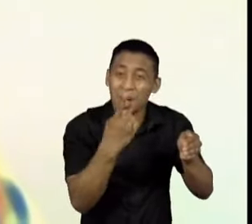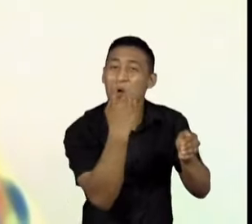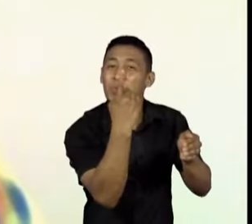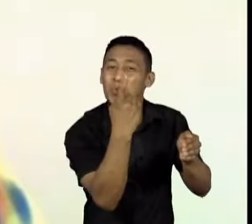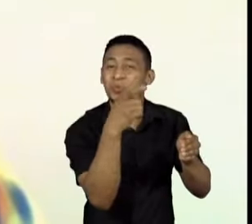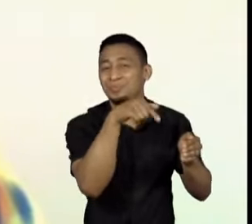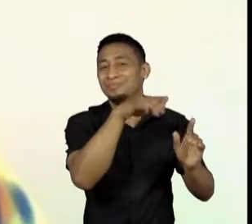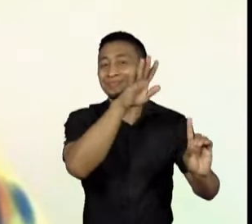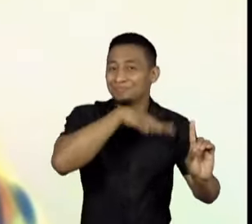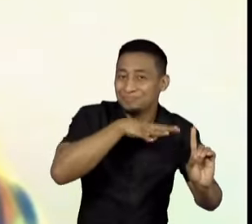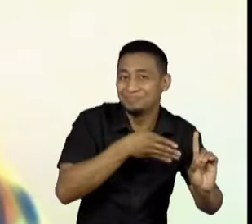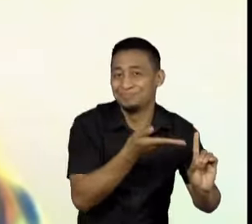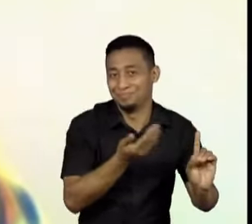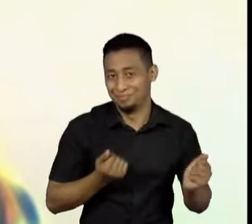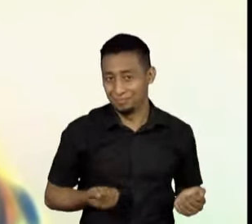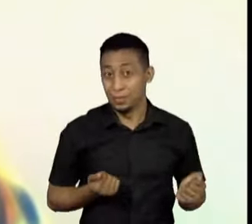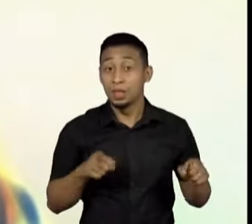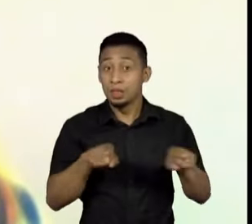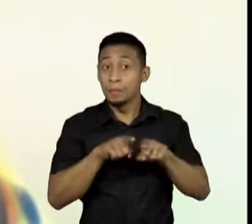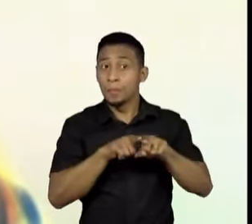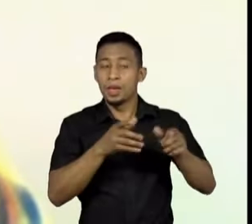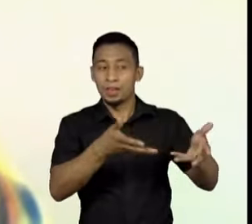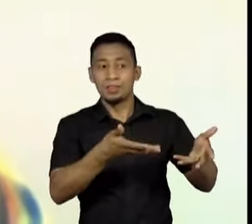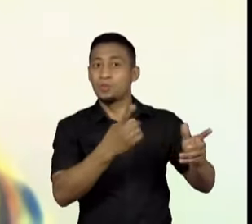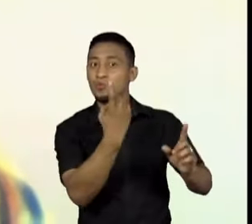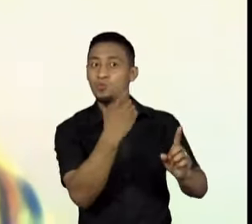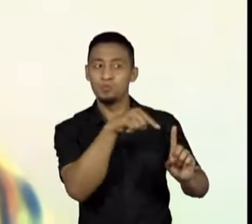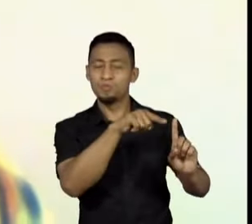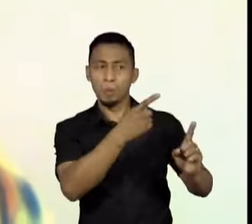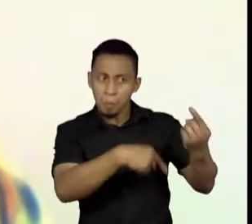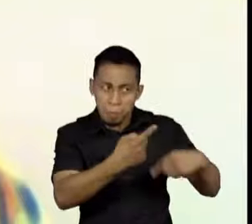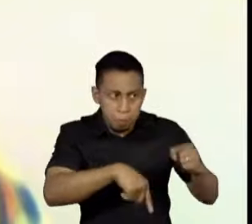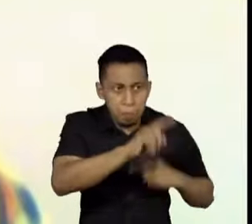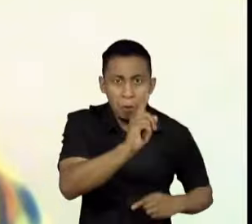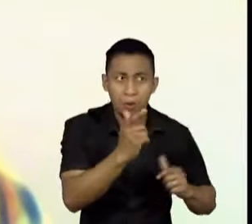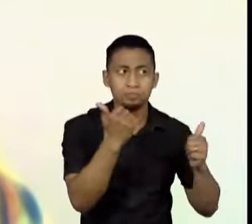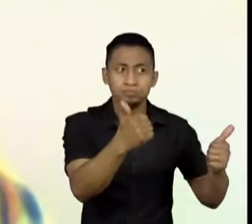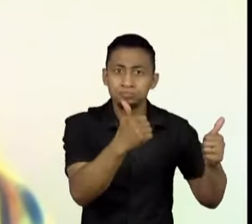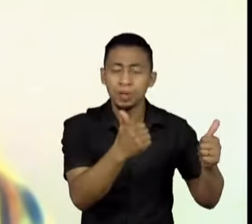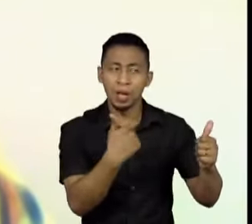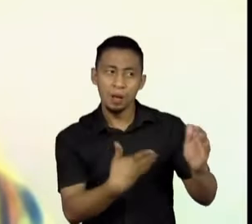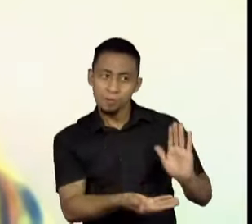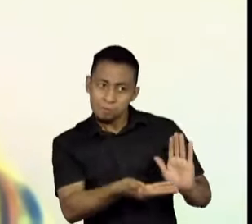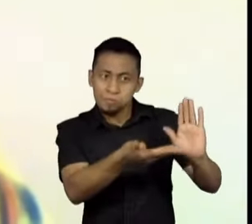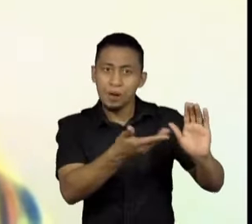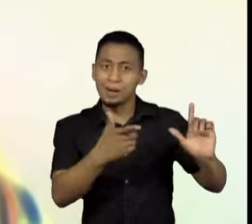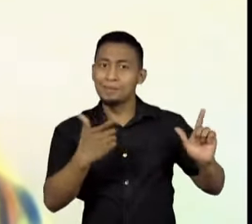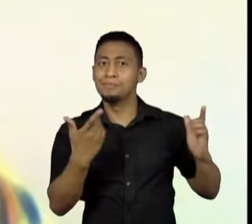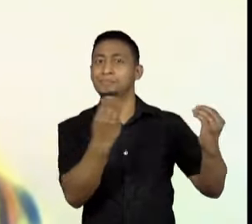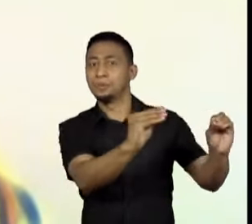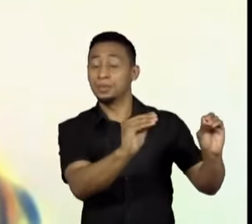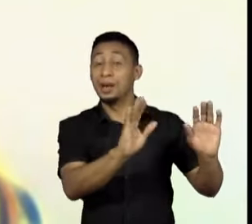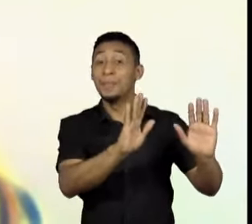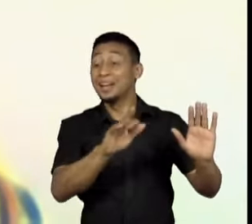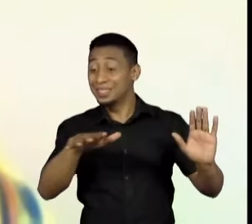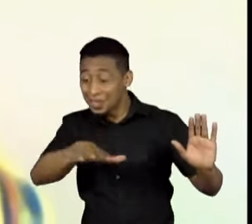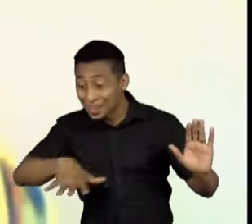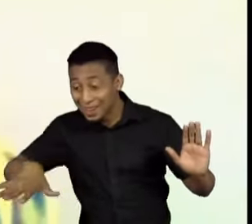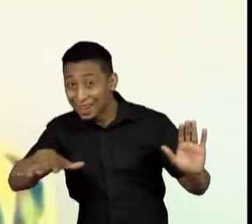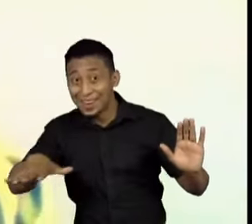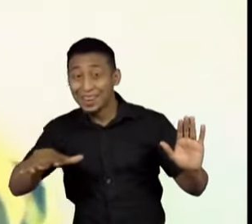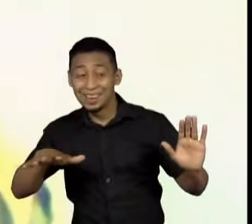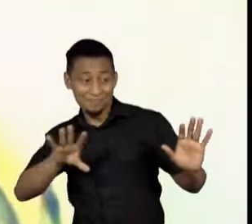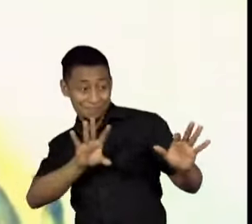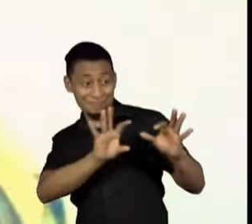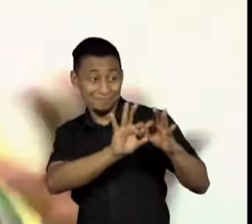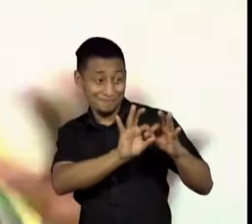que você coloca também um sujeito no lugar de exceção, você desliga esse sujeito dos seus grupos de origem.